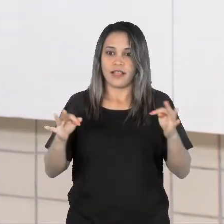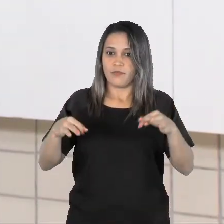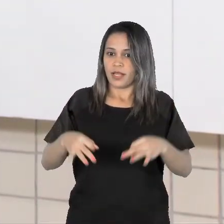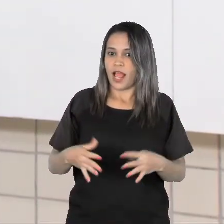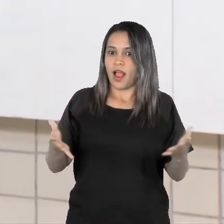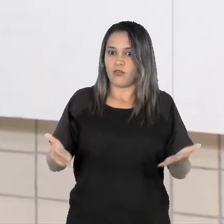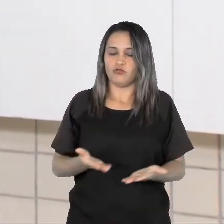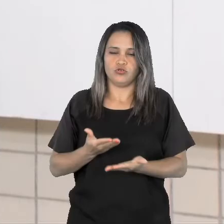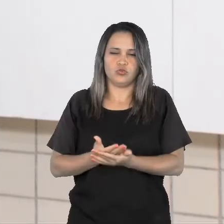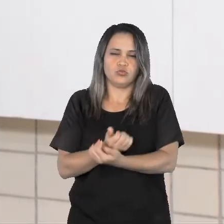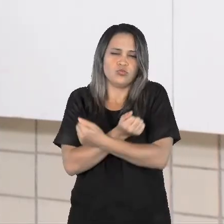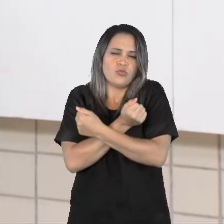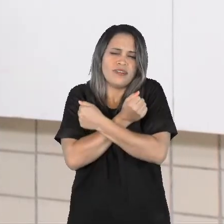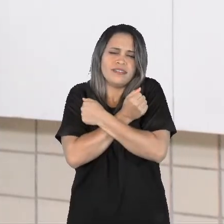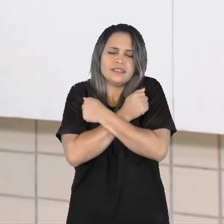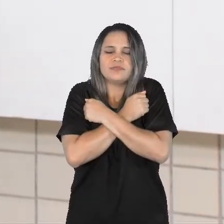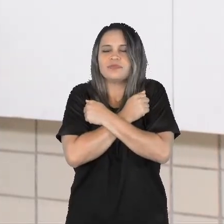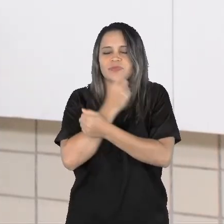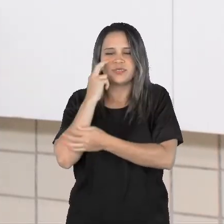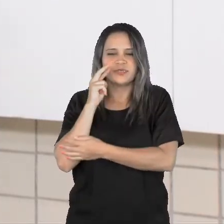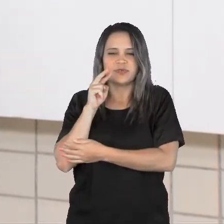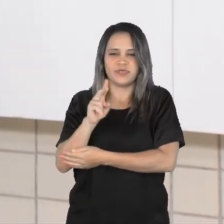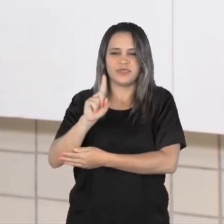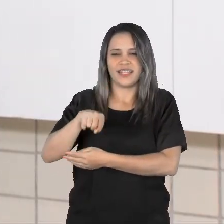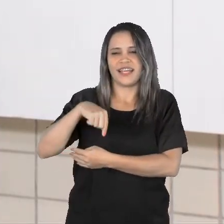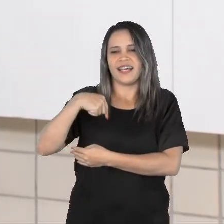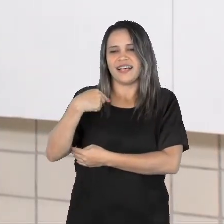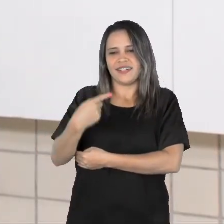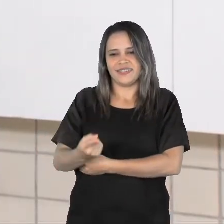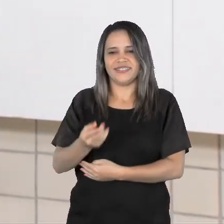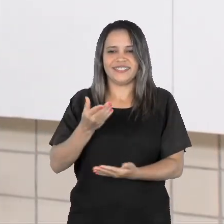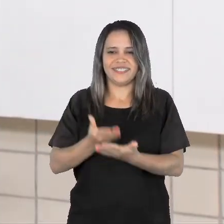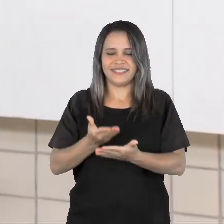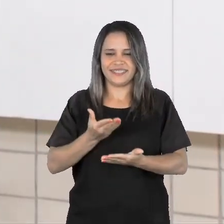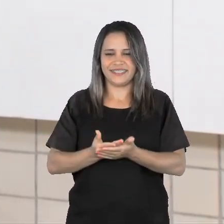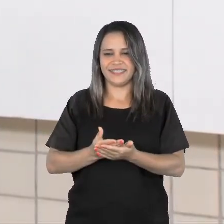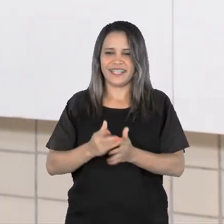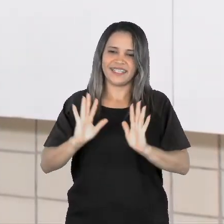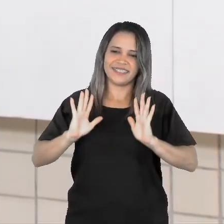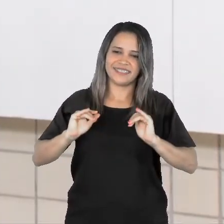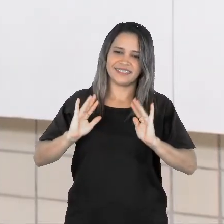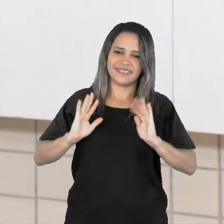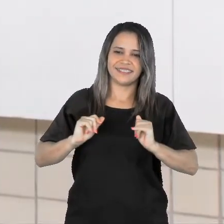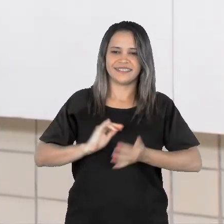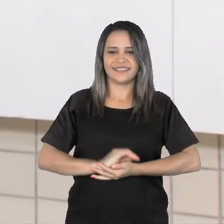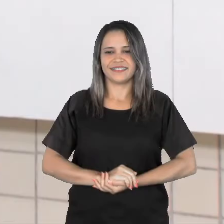um grande abraço e eu te vejo na próxima aula. Até mais!